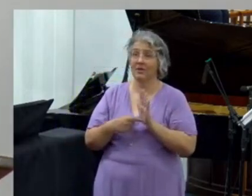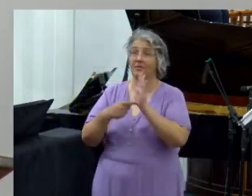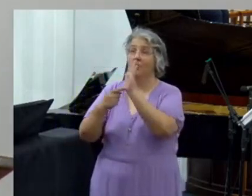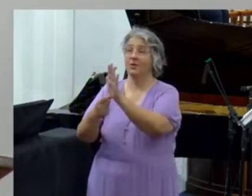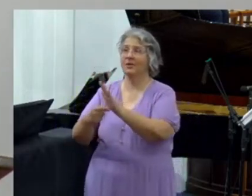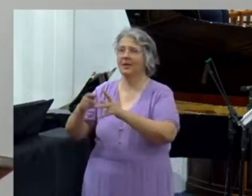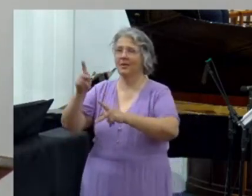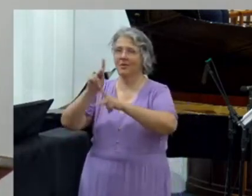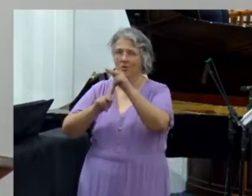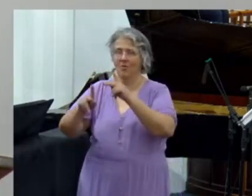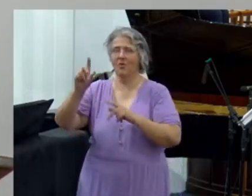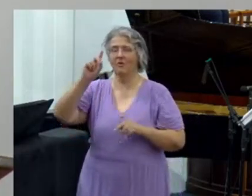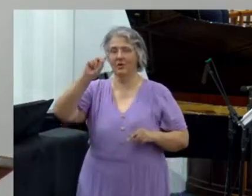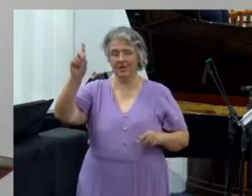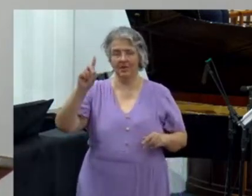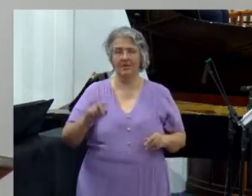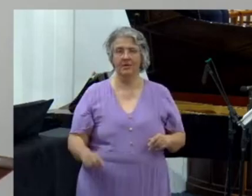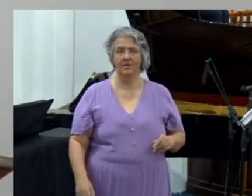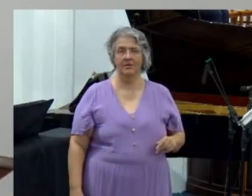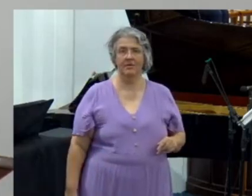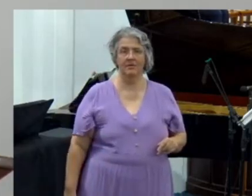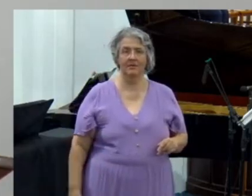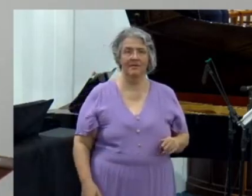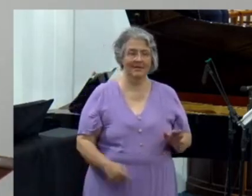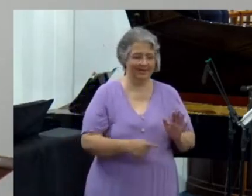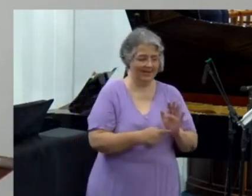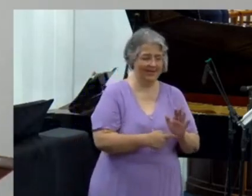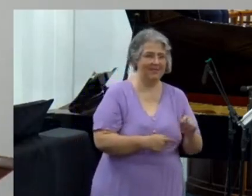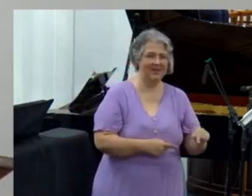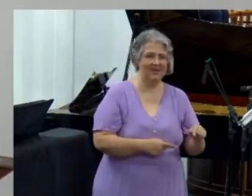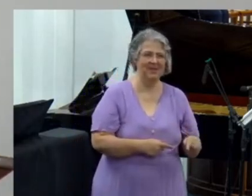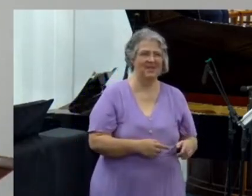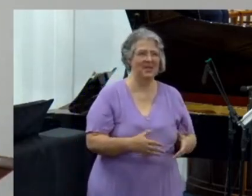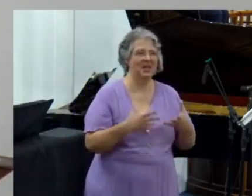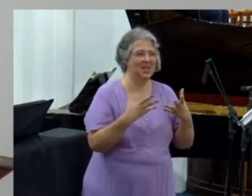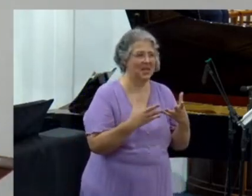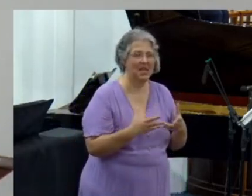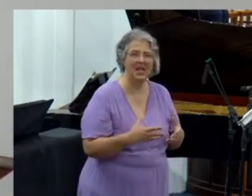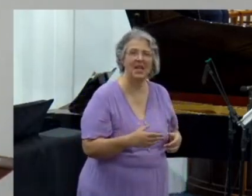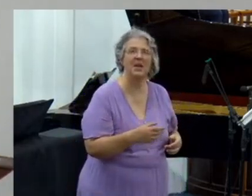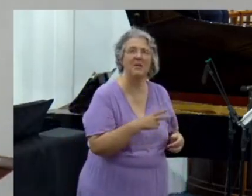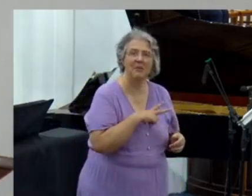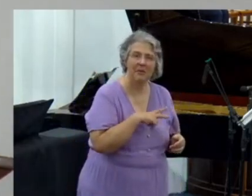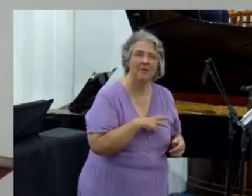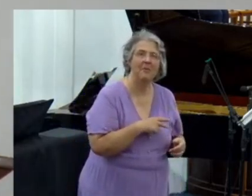estava representando exclusivamente suas próprias intenções e interesses.